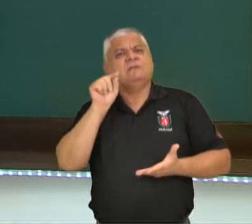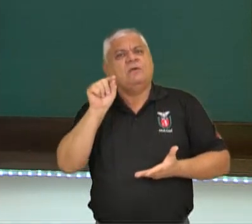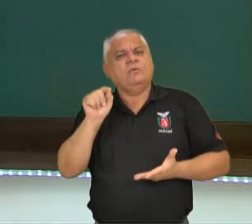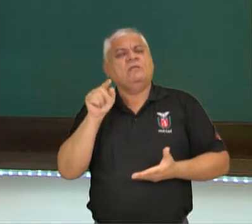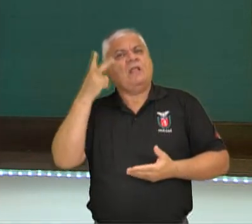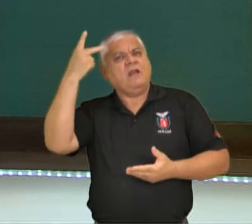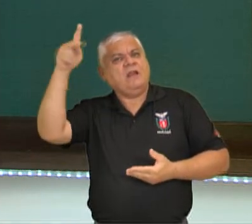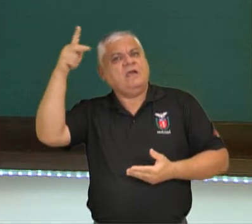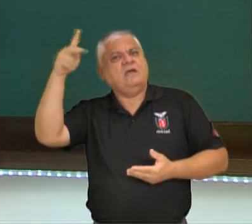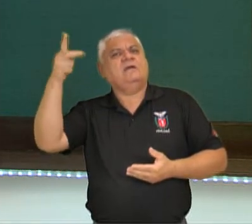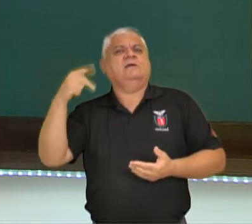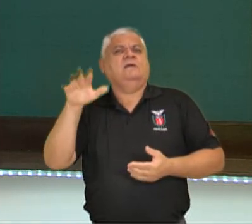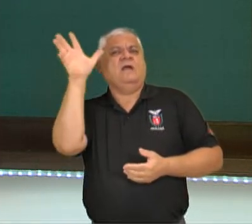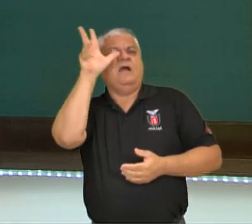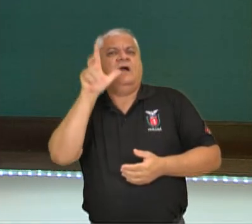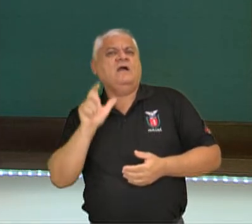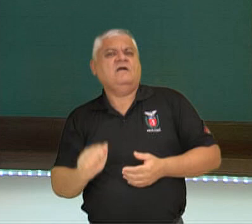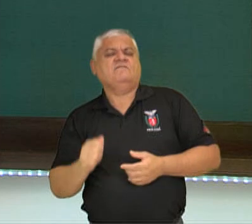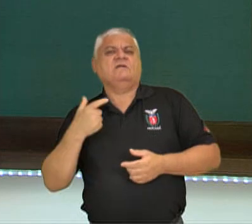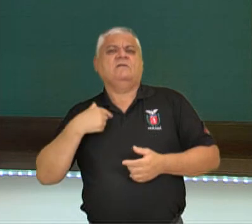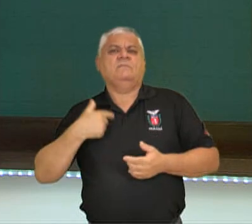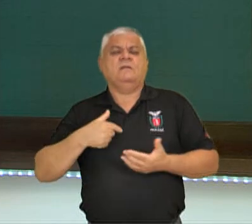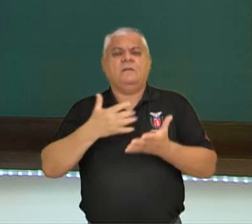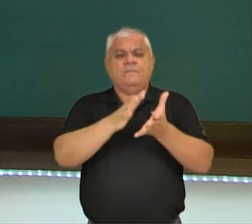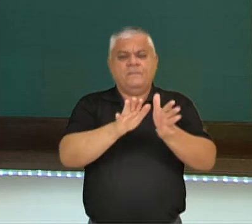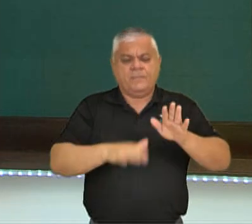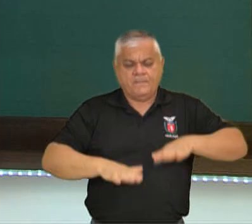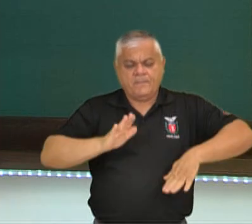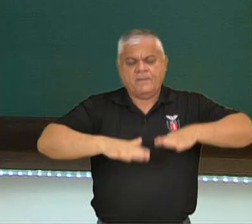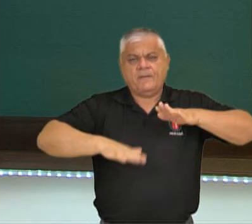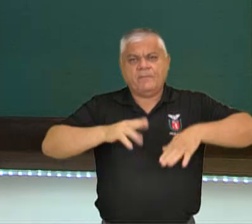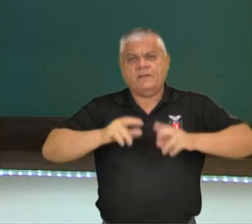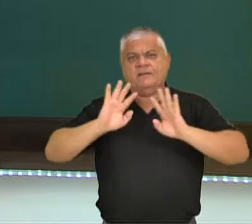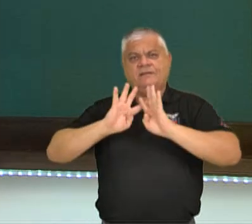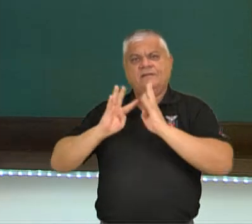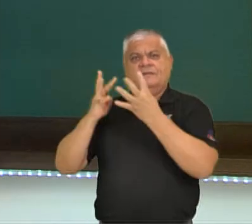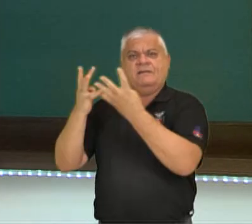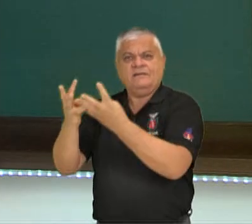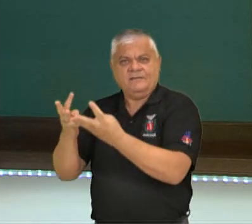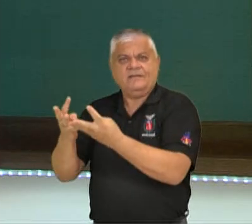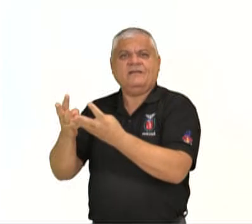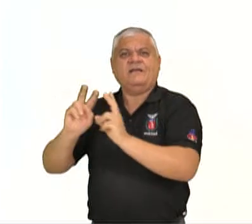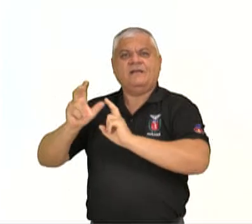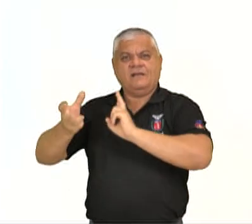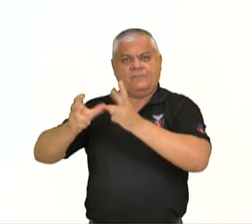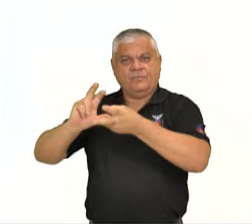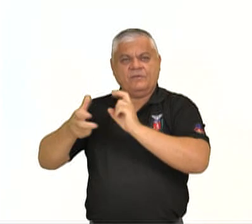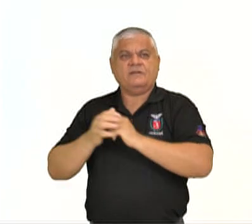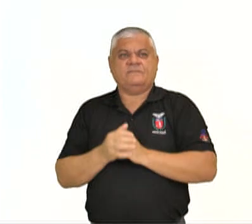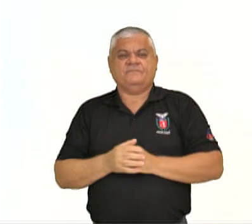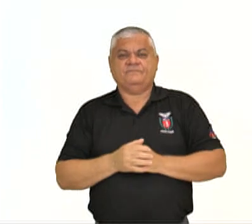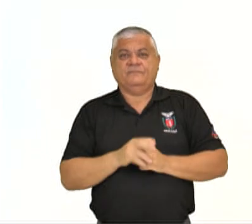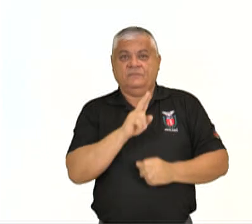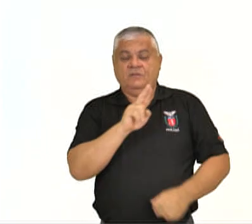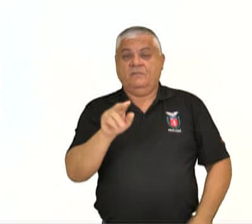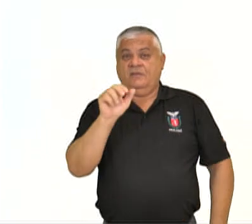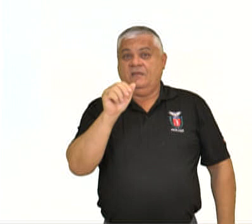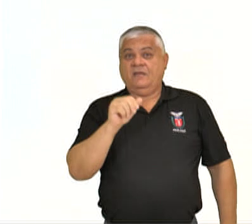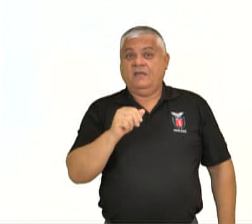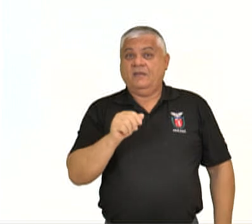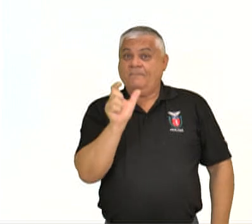desses rituais para a roda de capoeira também. Então, o nome se origina do termo